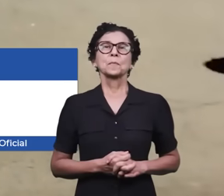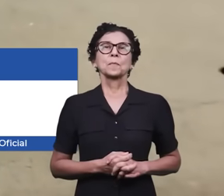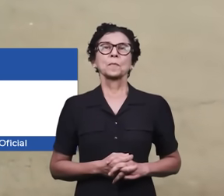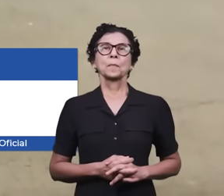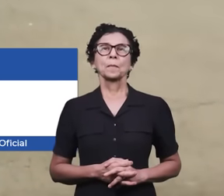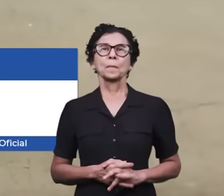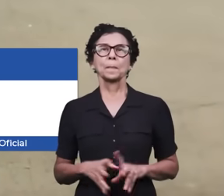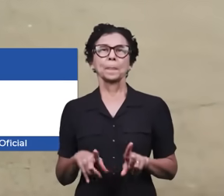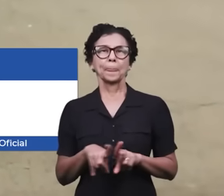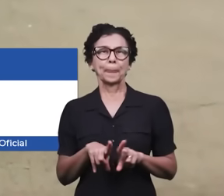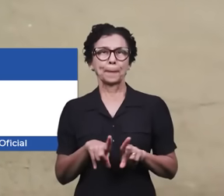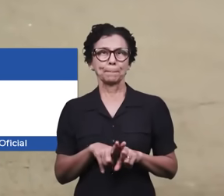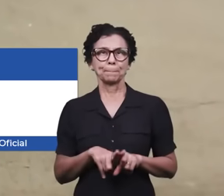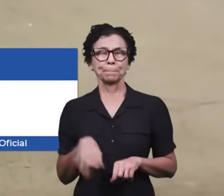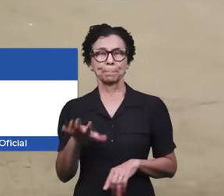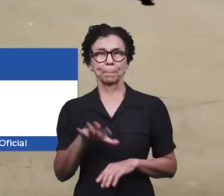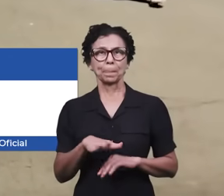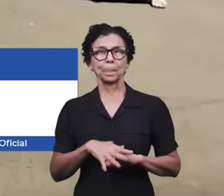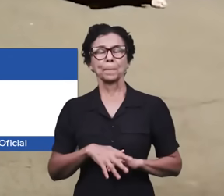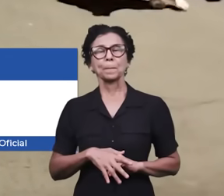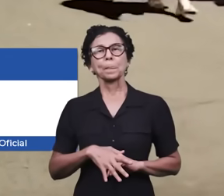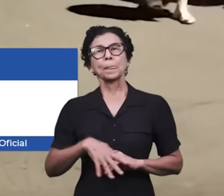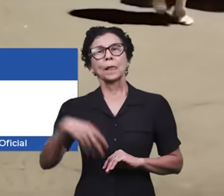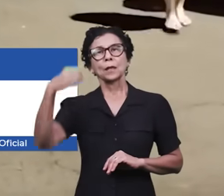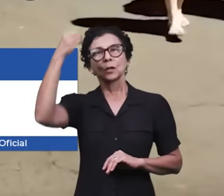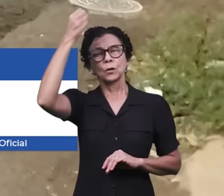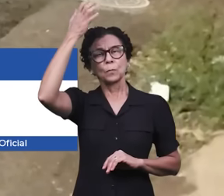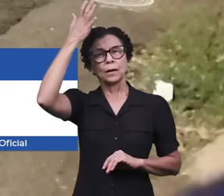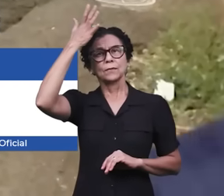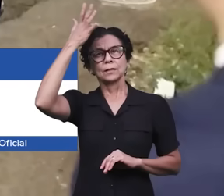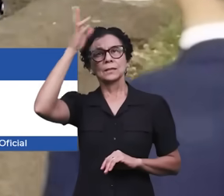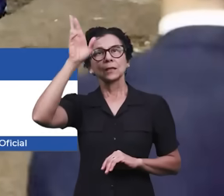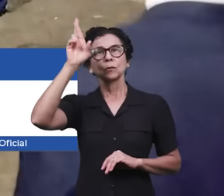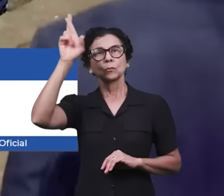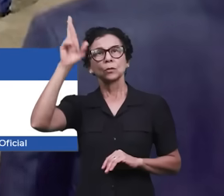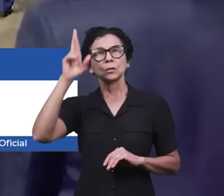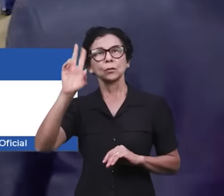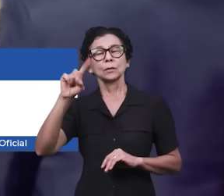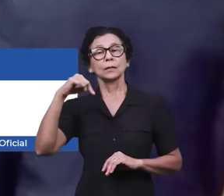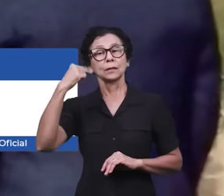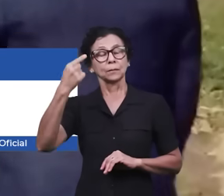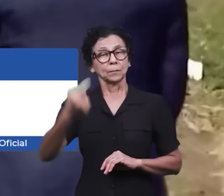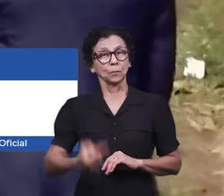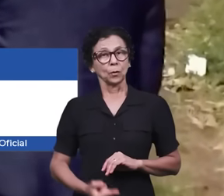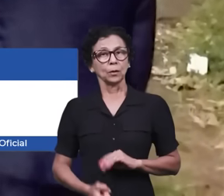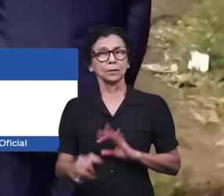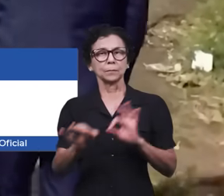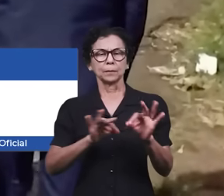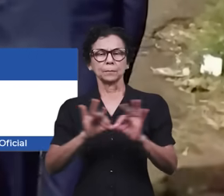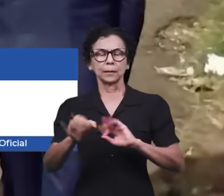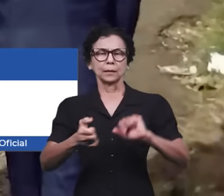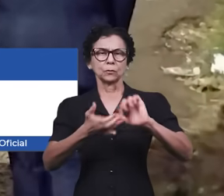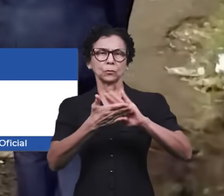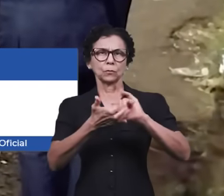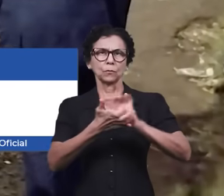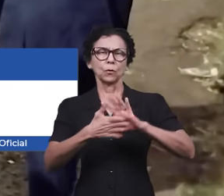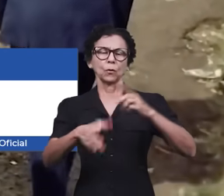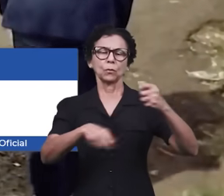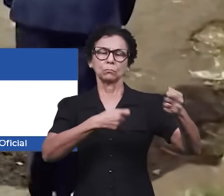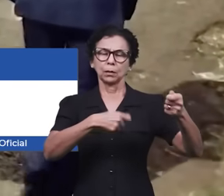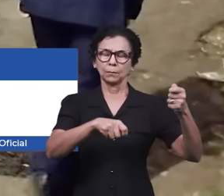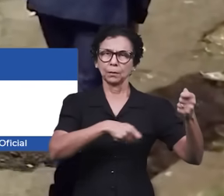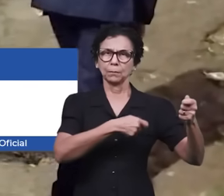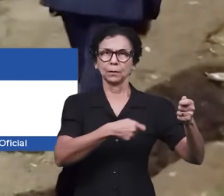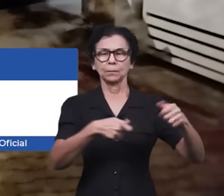uma revelação do Senhor, foi realizada uma serenata evangelística com entrega de convites para um culto especial. Os dons